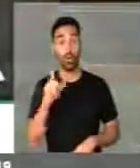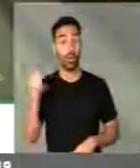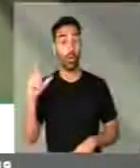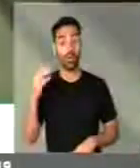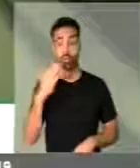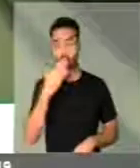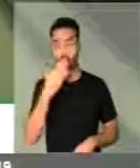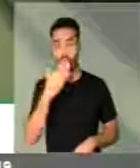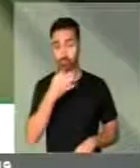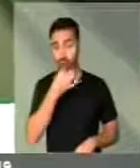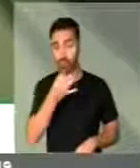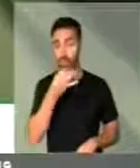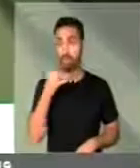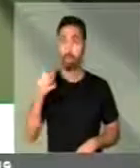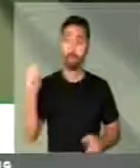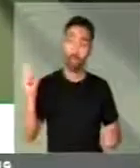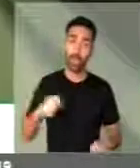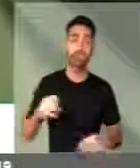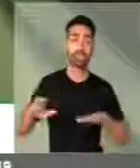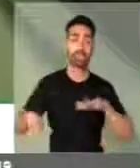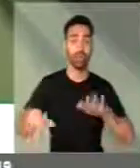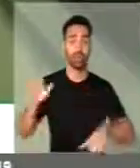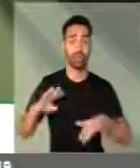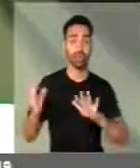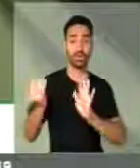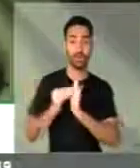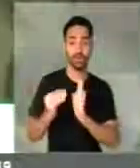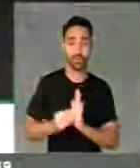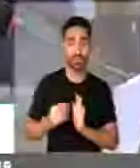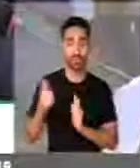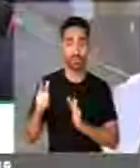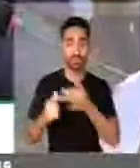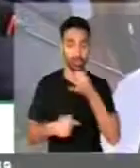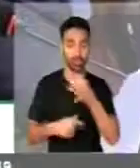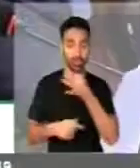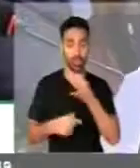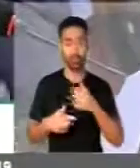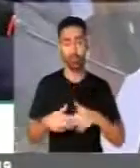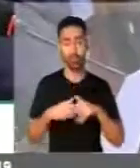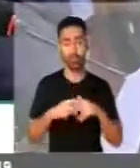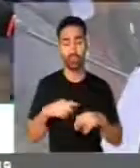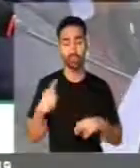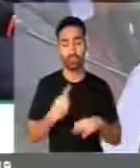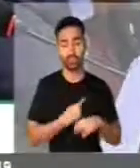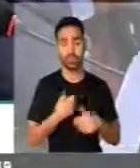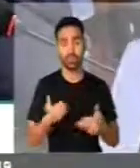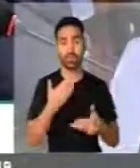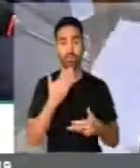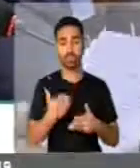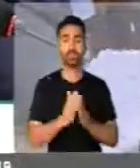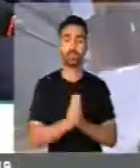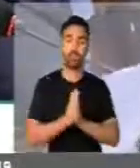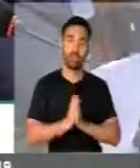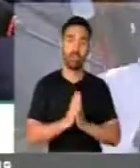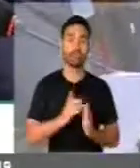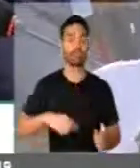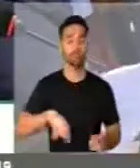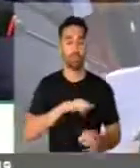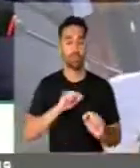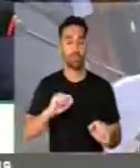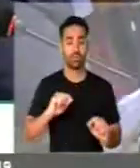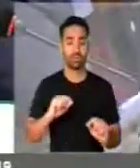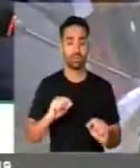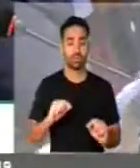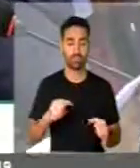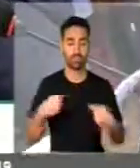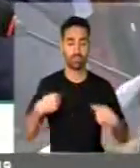de entendimento que ele poderá agregar outras emendas, é que nós pedimos realmente que nós tivéssemos